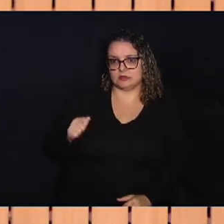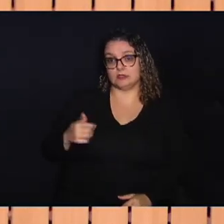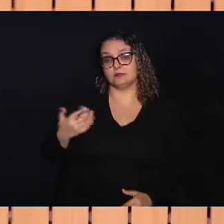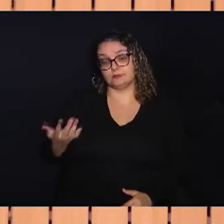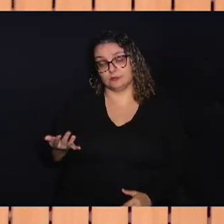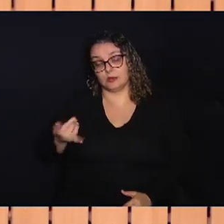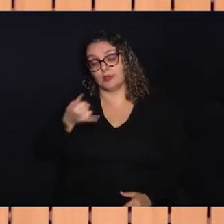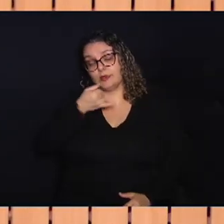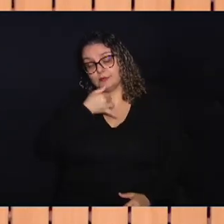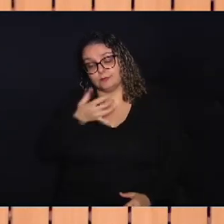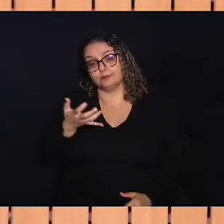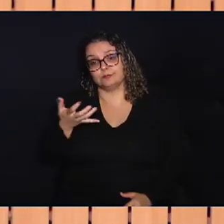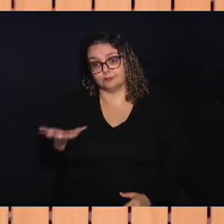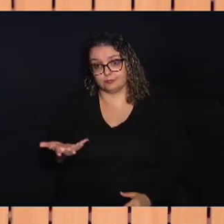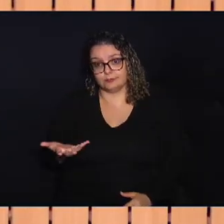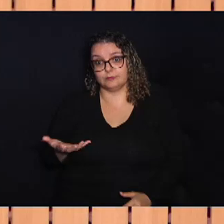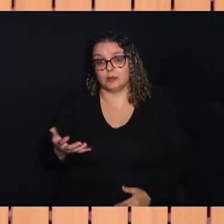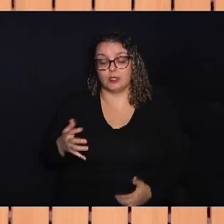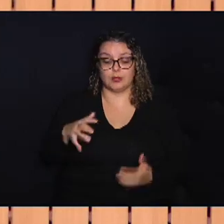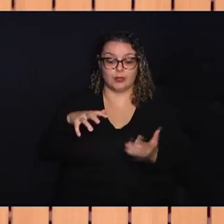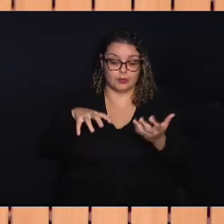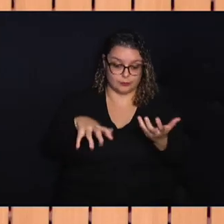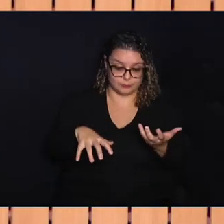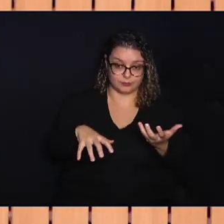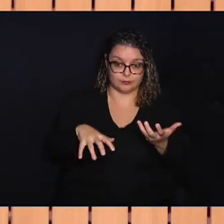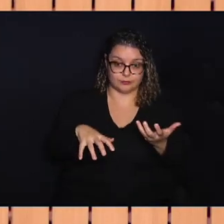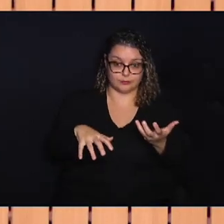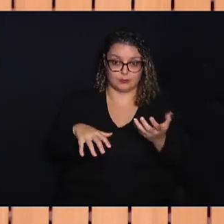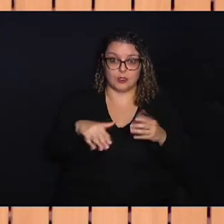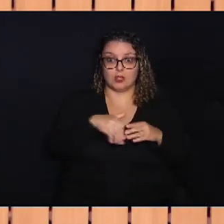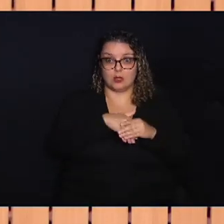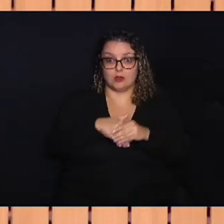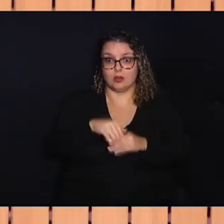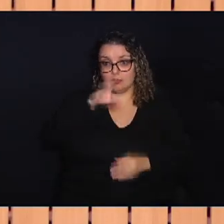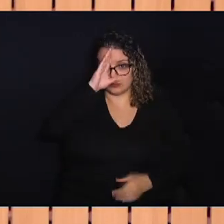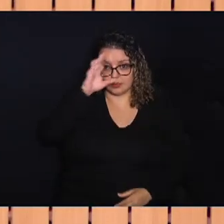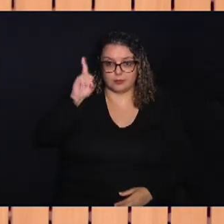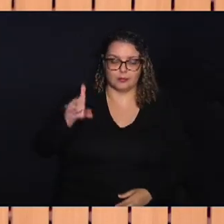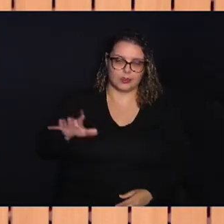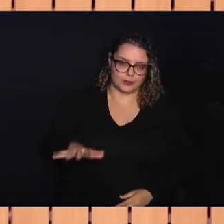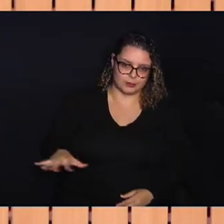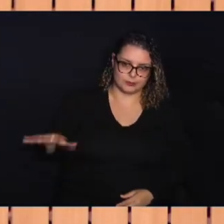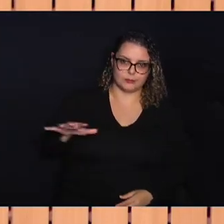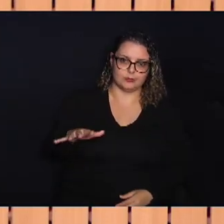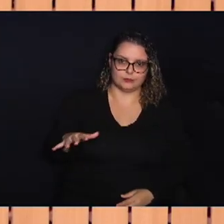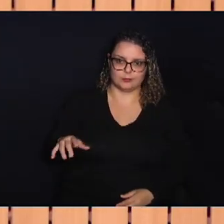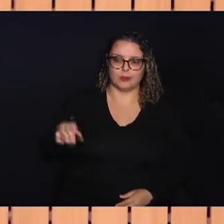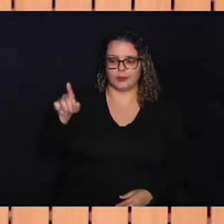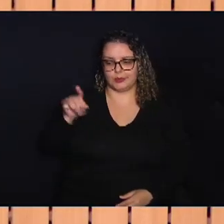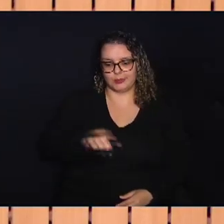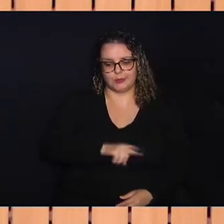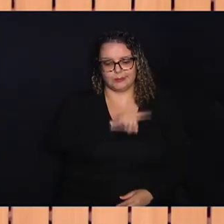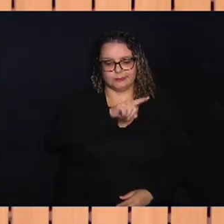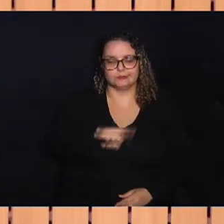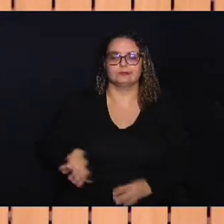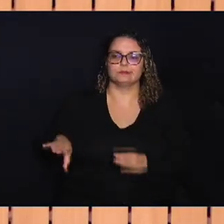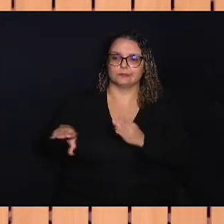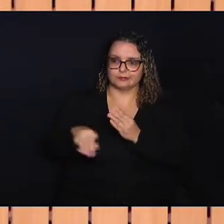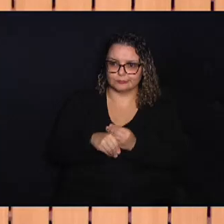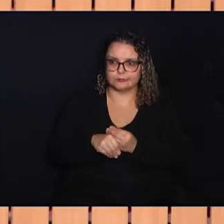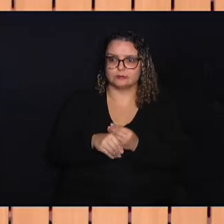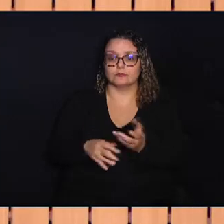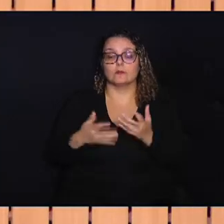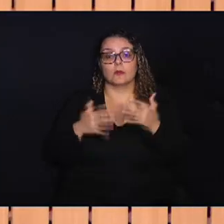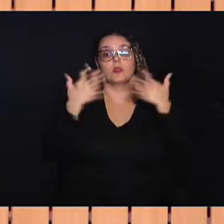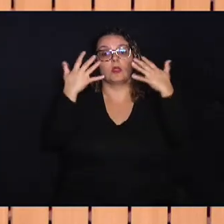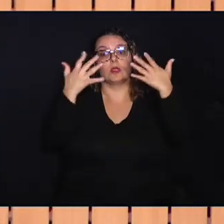lamentar aqui que o Congresso Nacional, com o voto principalmente da direita, tenha rejeitado essa emenda e quero